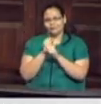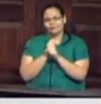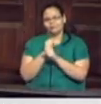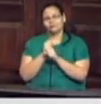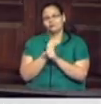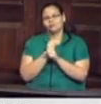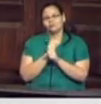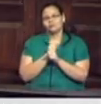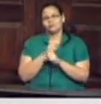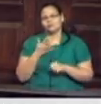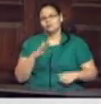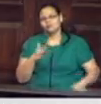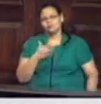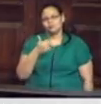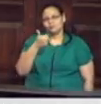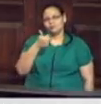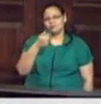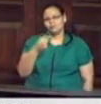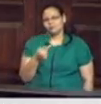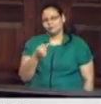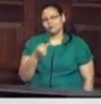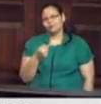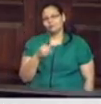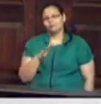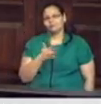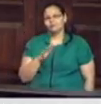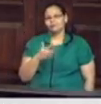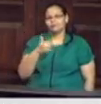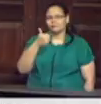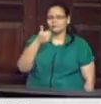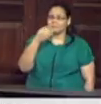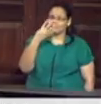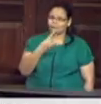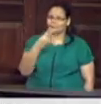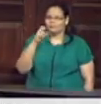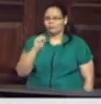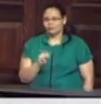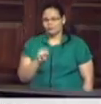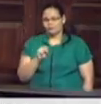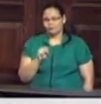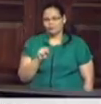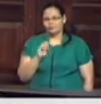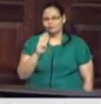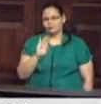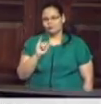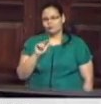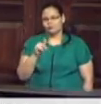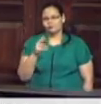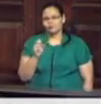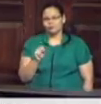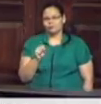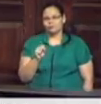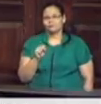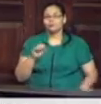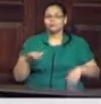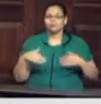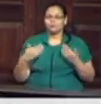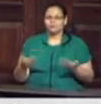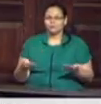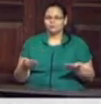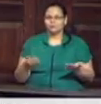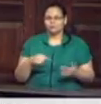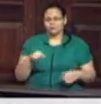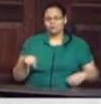em torno, ano de 17, será em torno de 48 bilhões. Então,